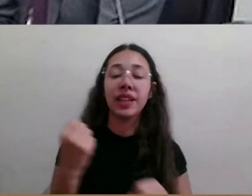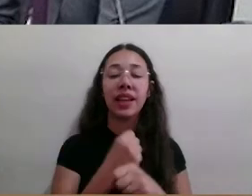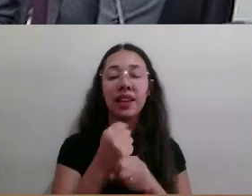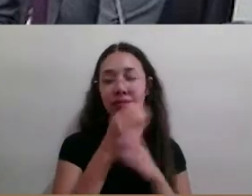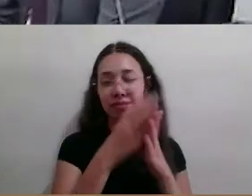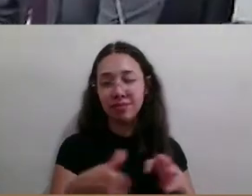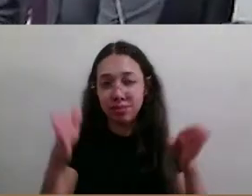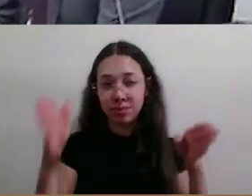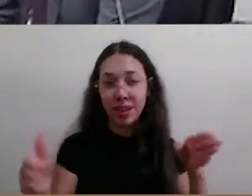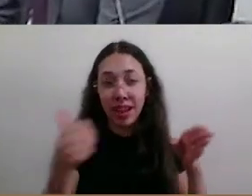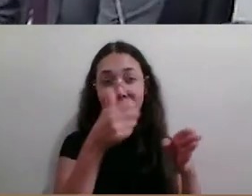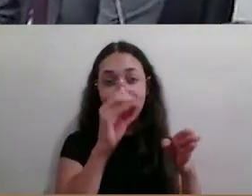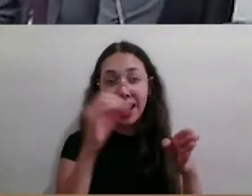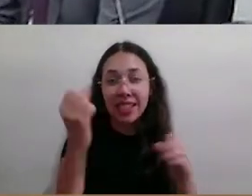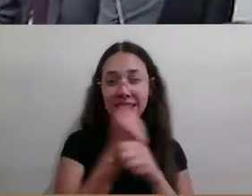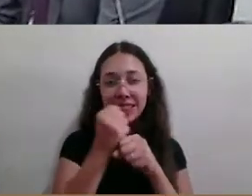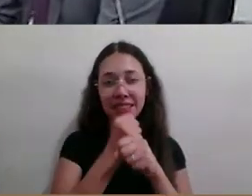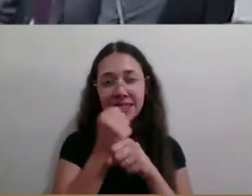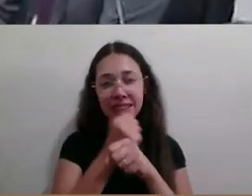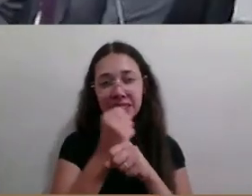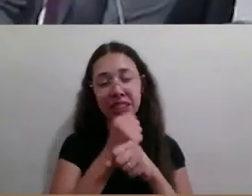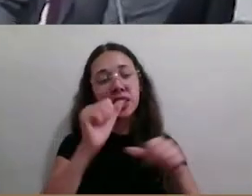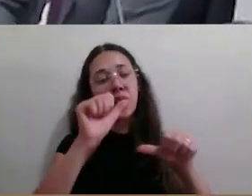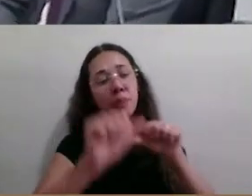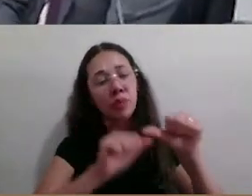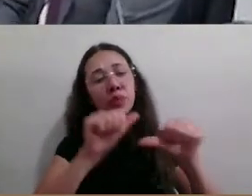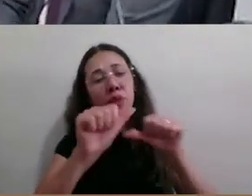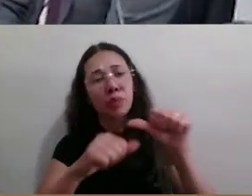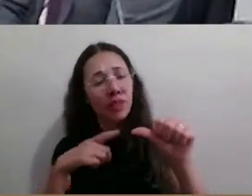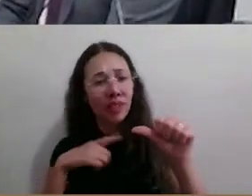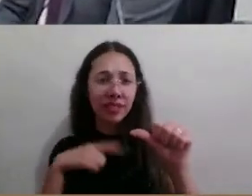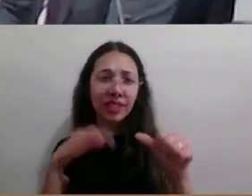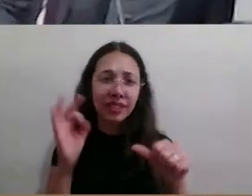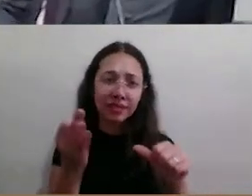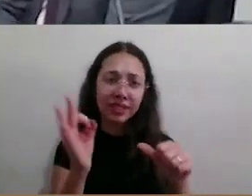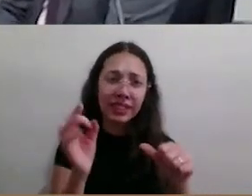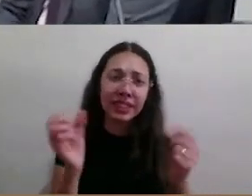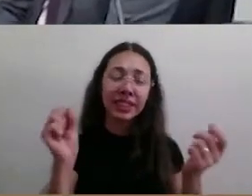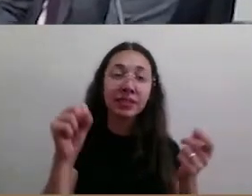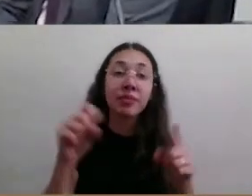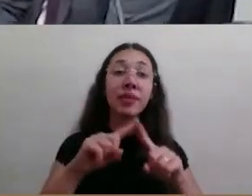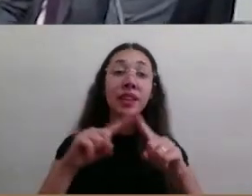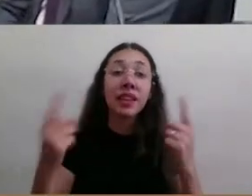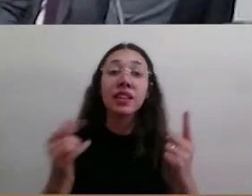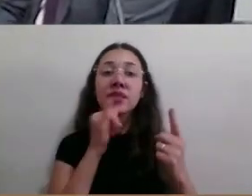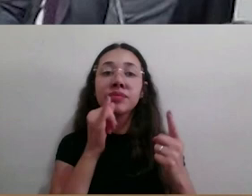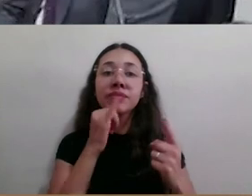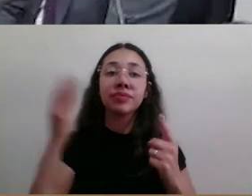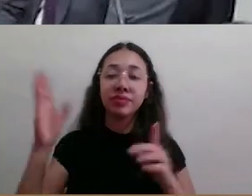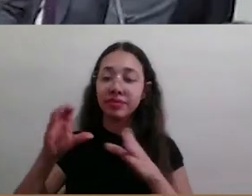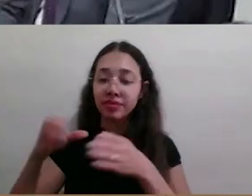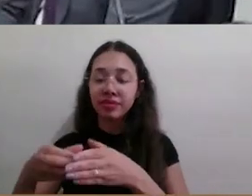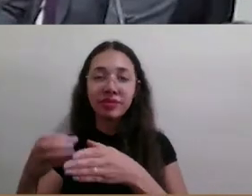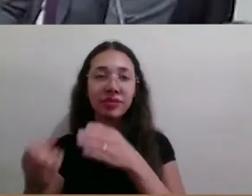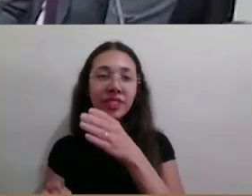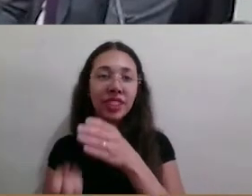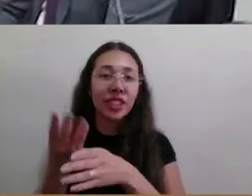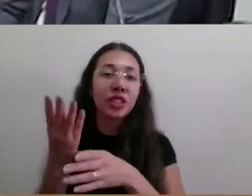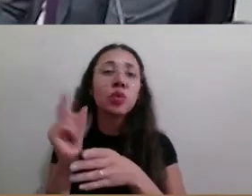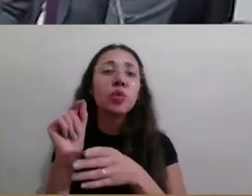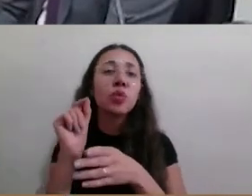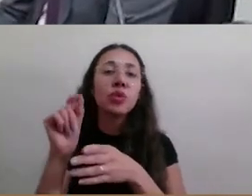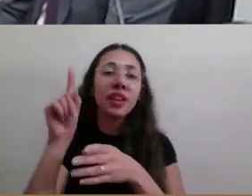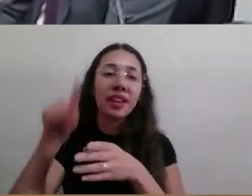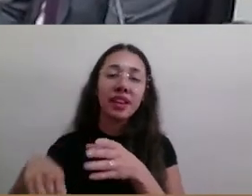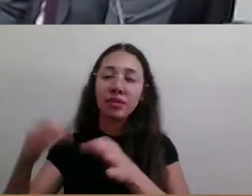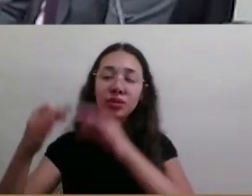reavaliações são feitas, né? E nós vimos o seguinte, quando nasceu o juizado, que nasceu sem vara, sem dinheiro, sem servidor, todo